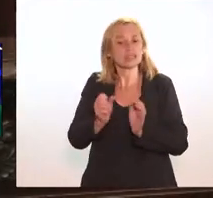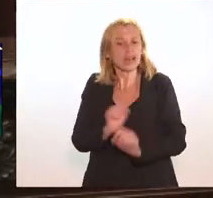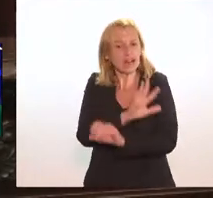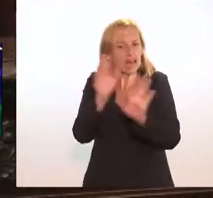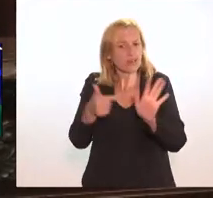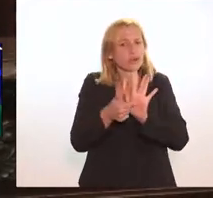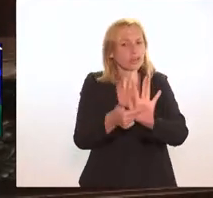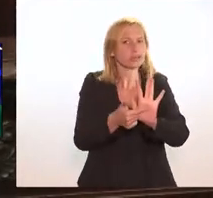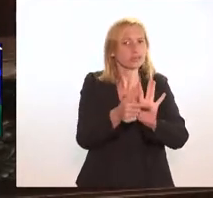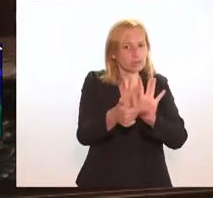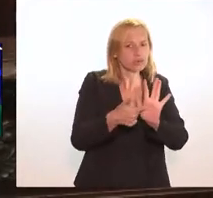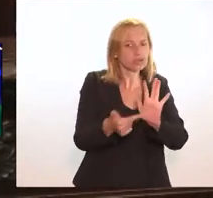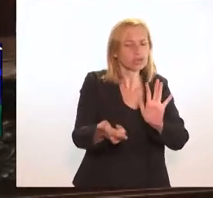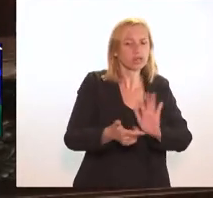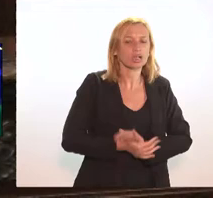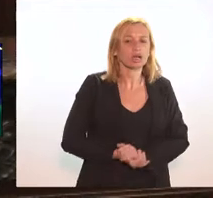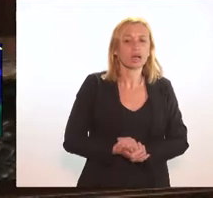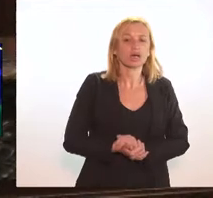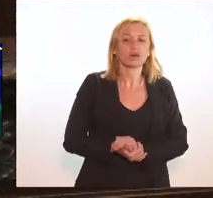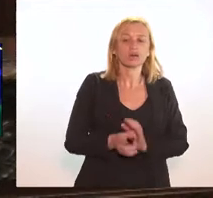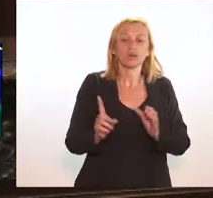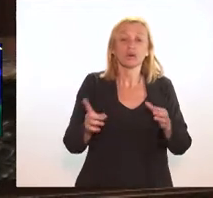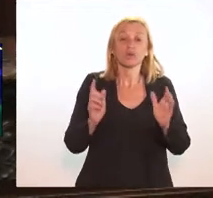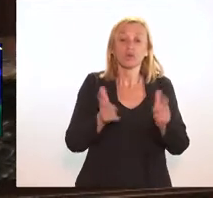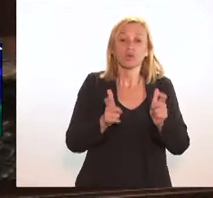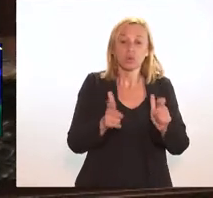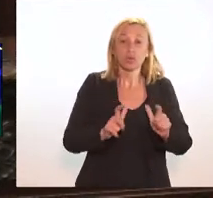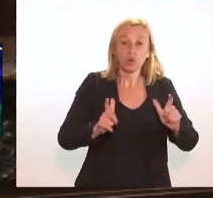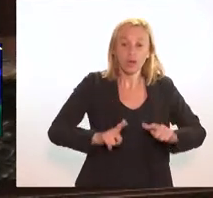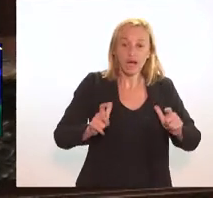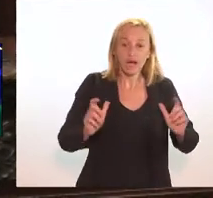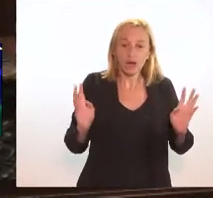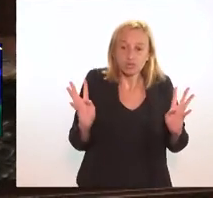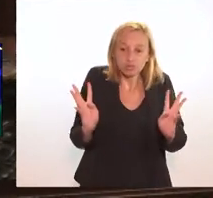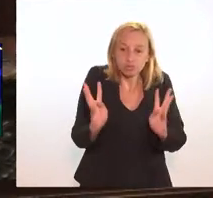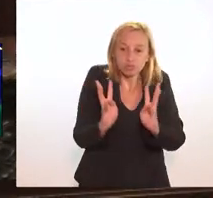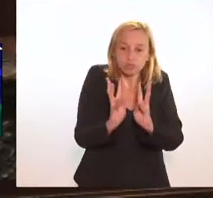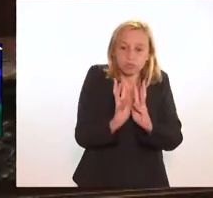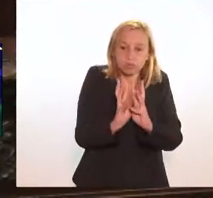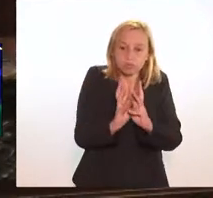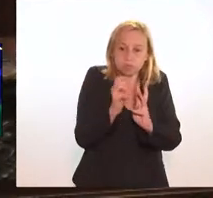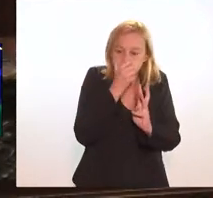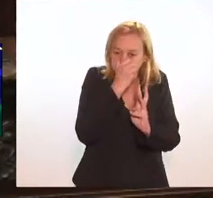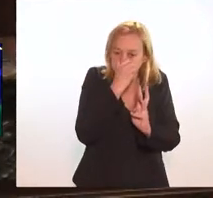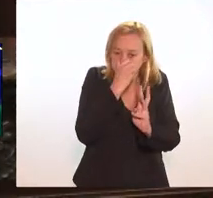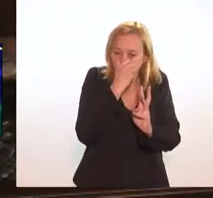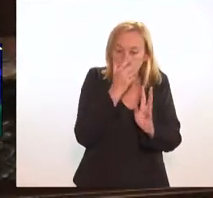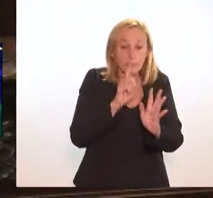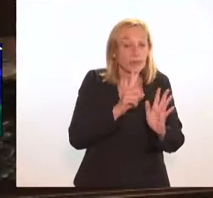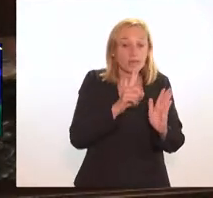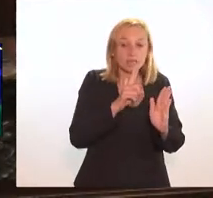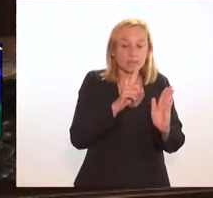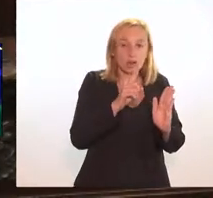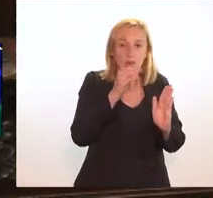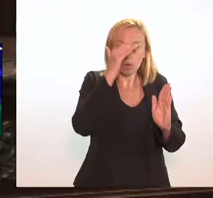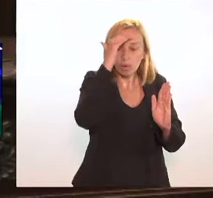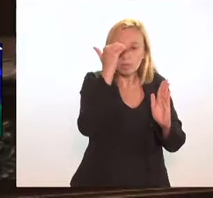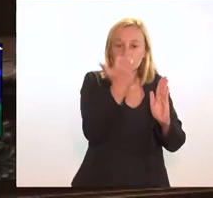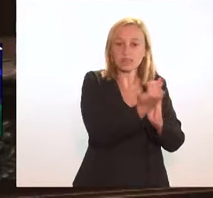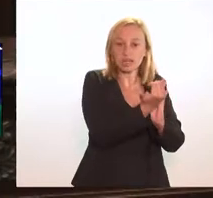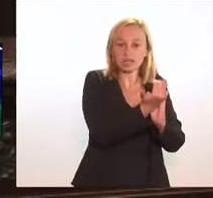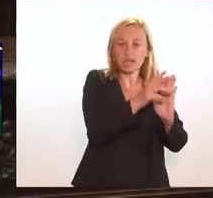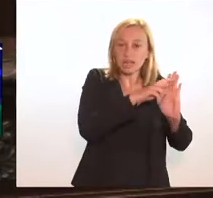Aglomeração que desrespeite as normas sanitárias de enfrentamento à